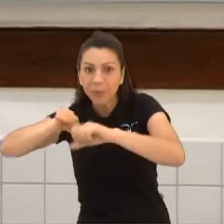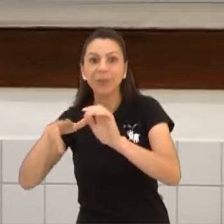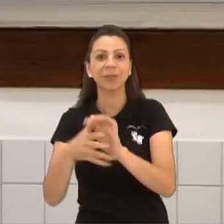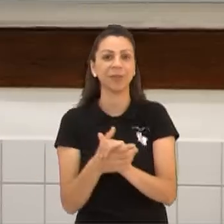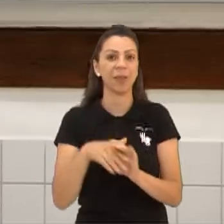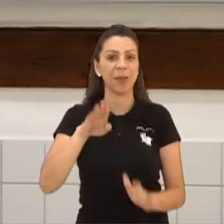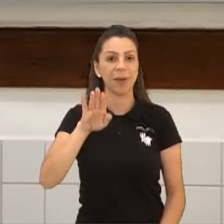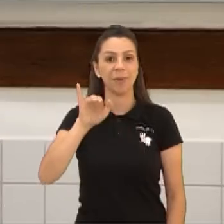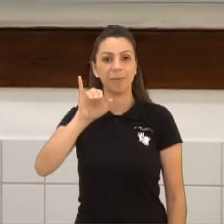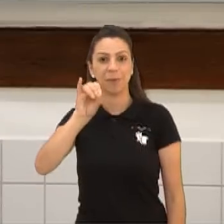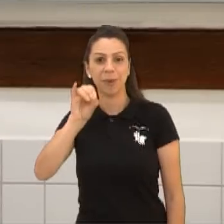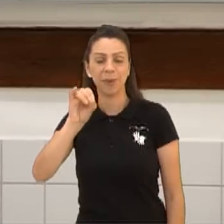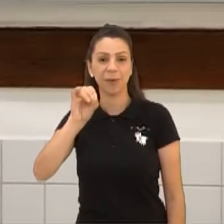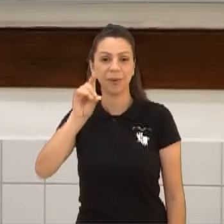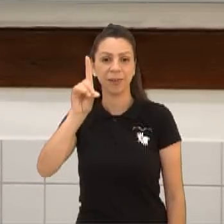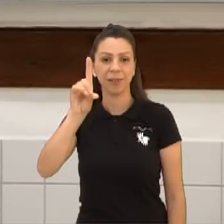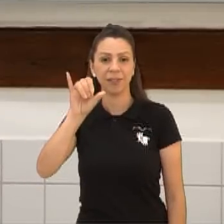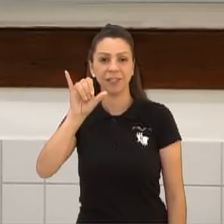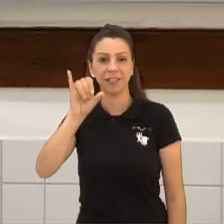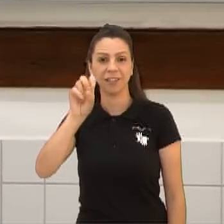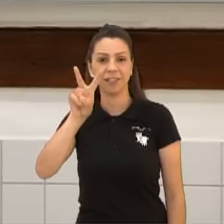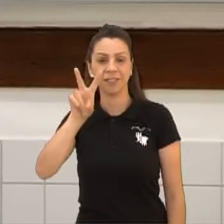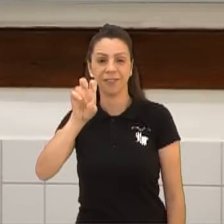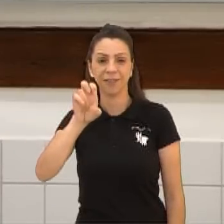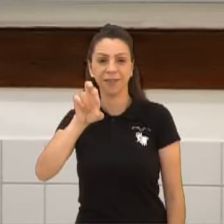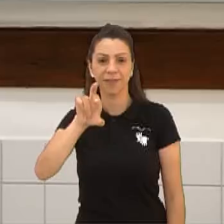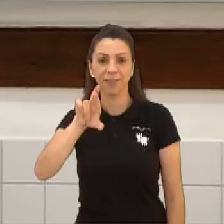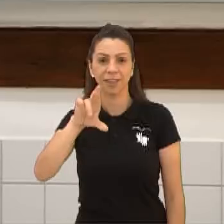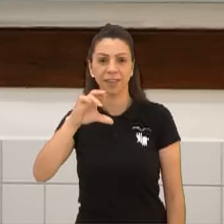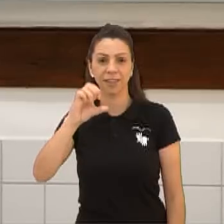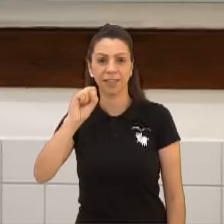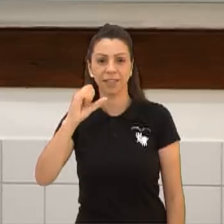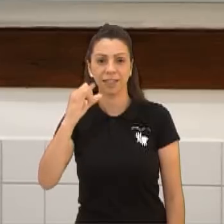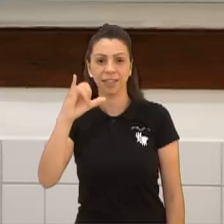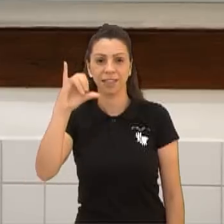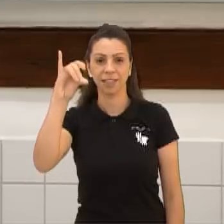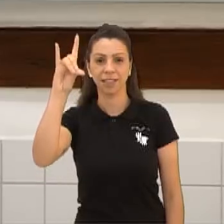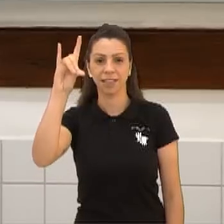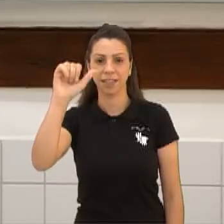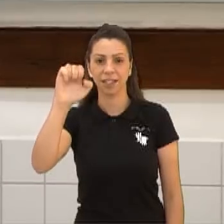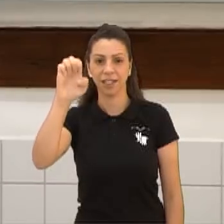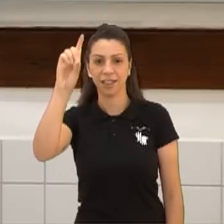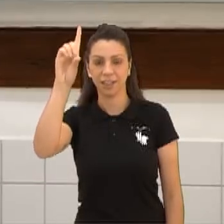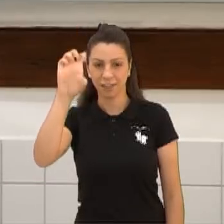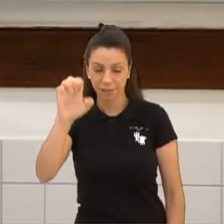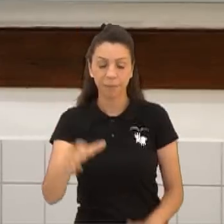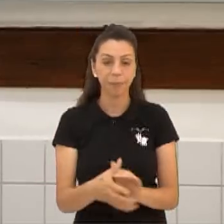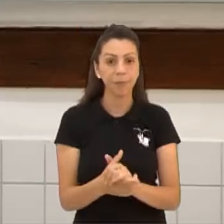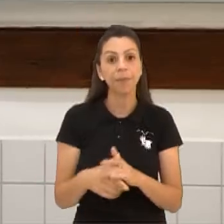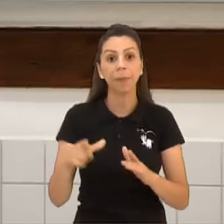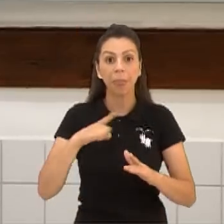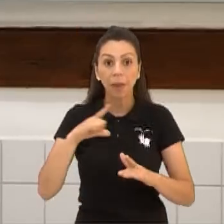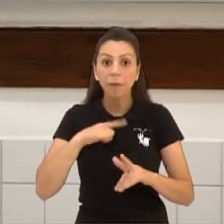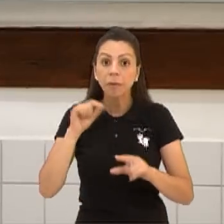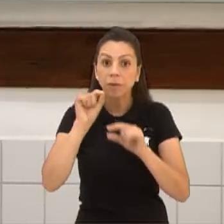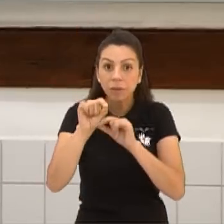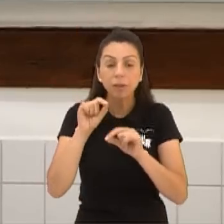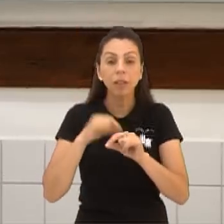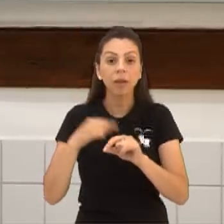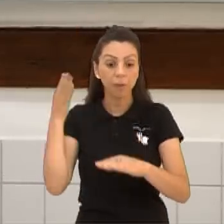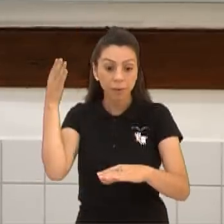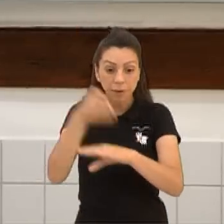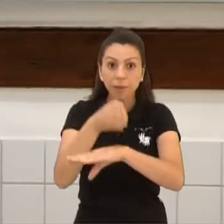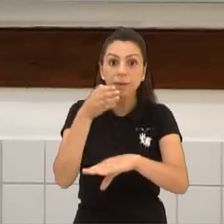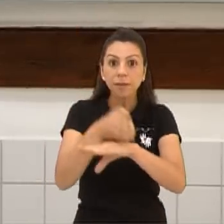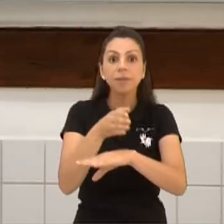estudos, eu convido a você, que já tem acesso aos aplicativos, que garanta a sua assiduidade. Vai lá no